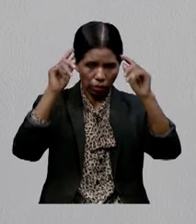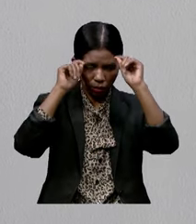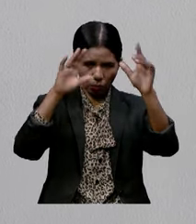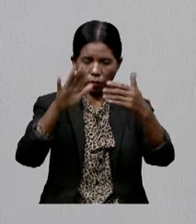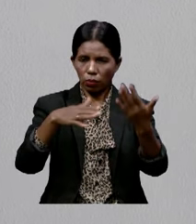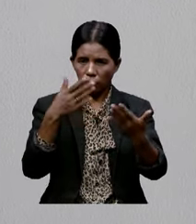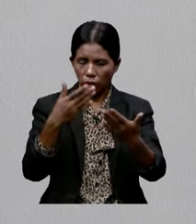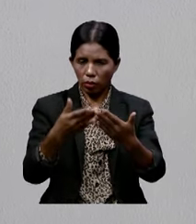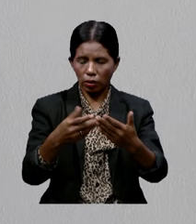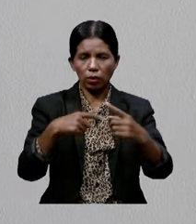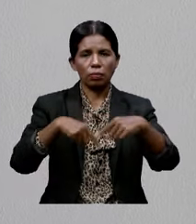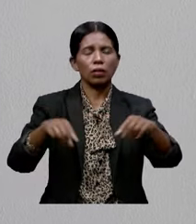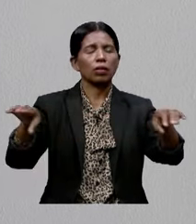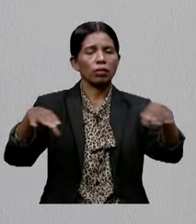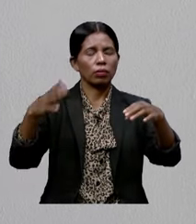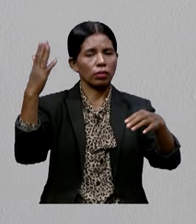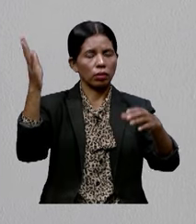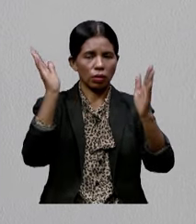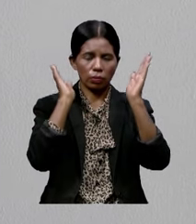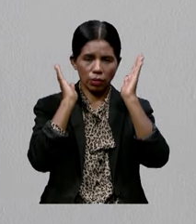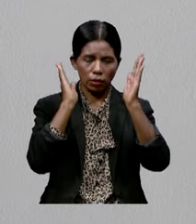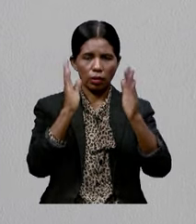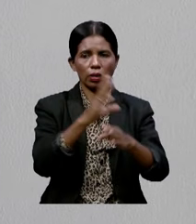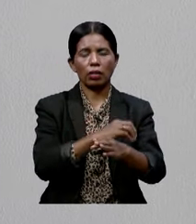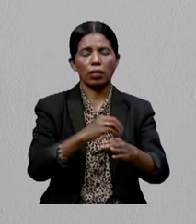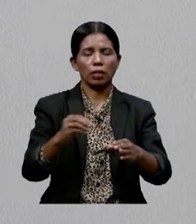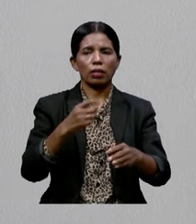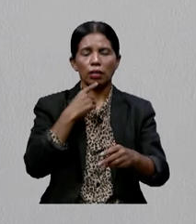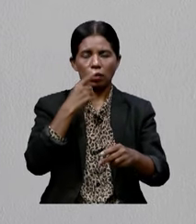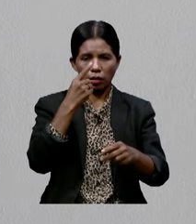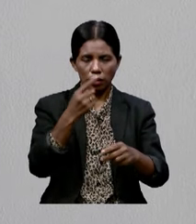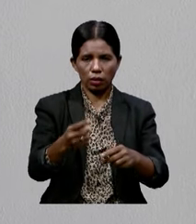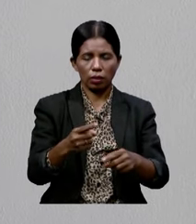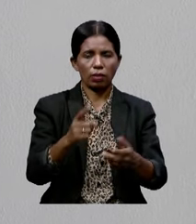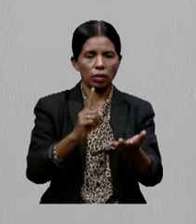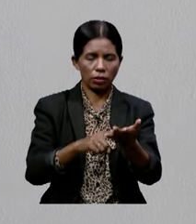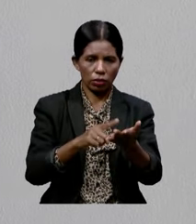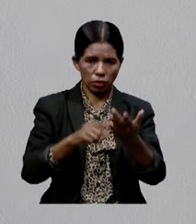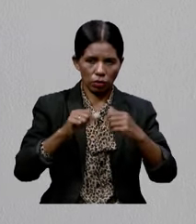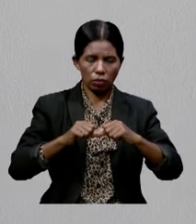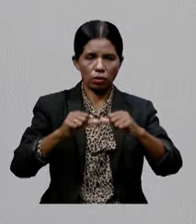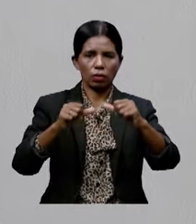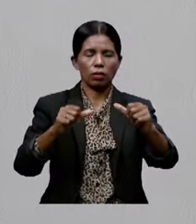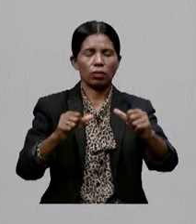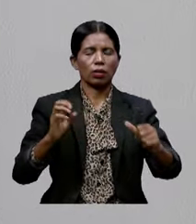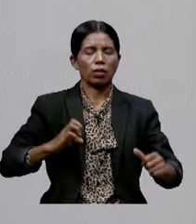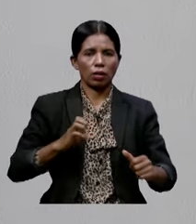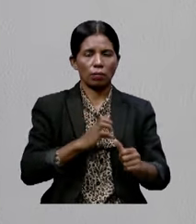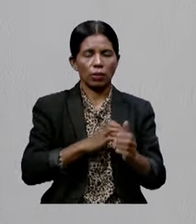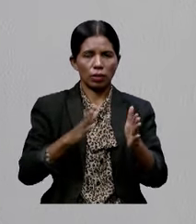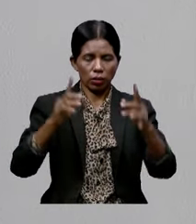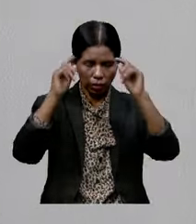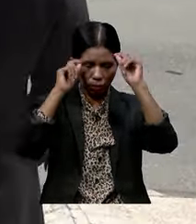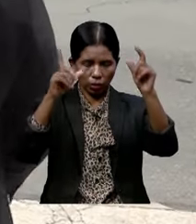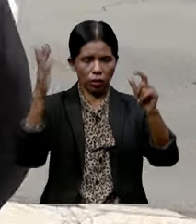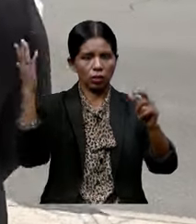sira o de ba serviço e a Brunei Darussalam, diplomata ne afirma discussão la ona entre embaixada Timor-Leste e a